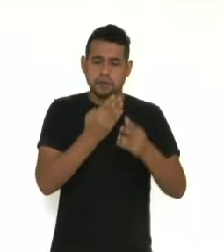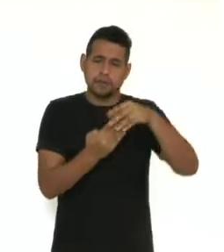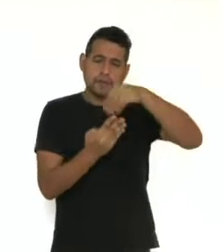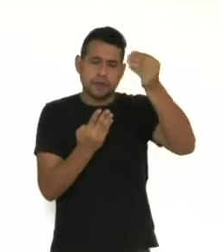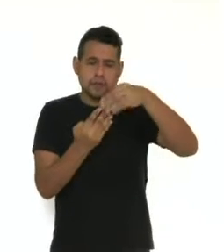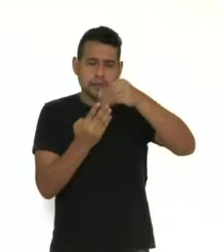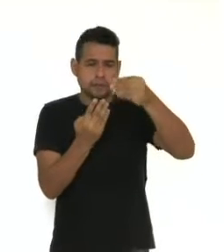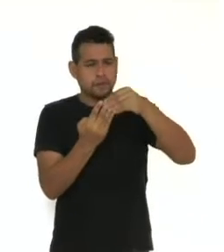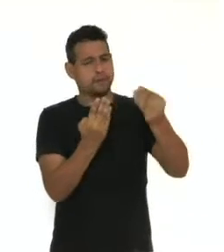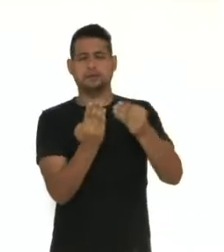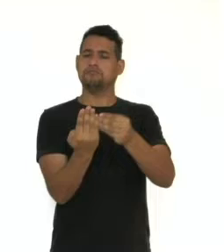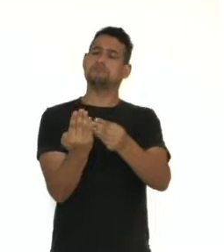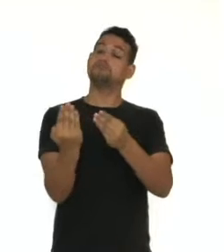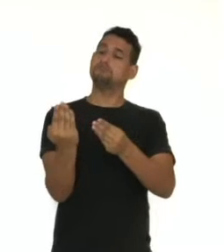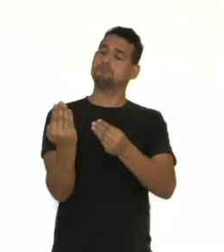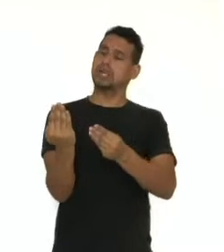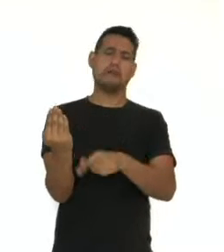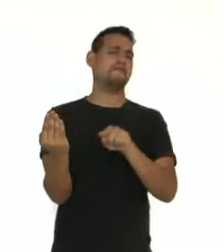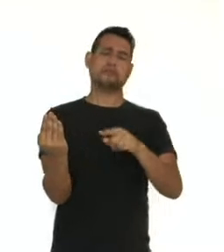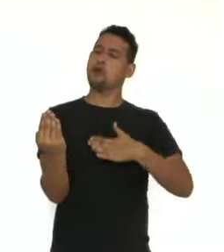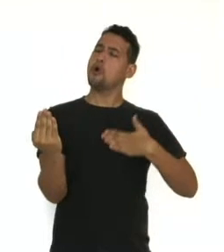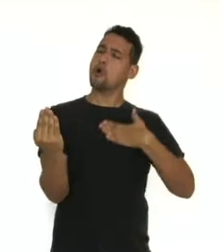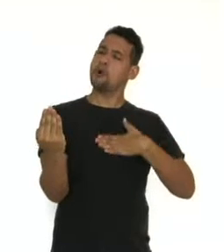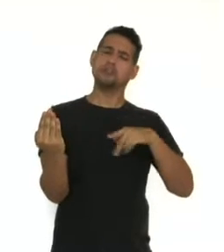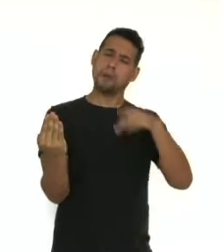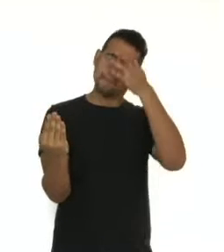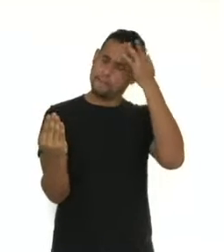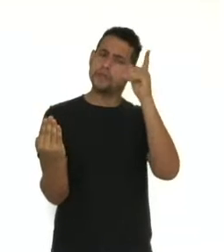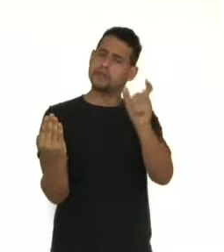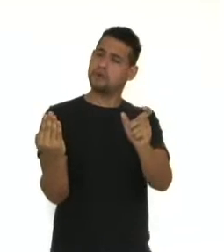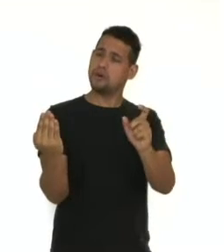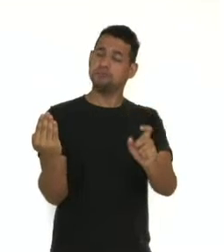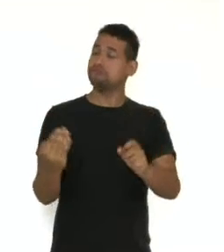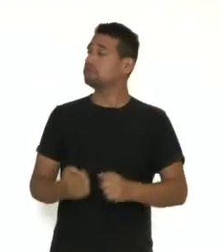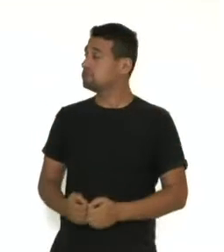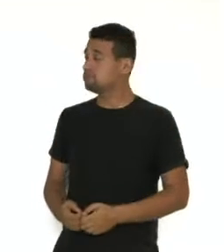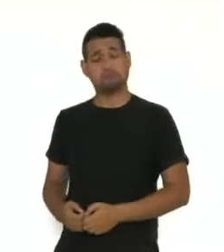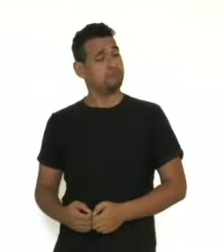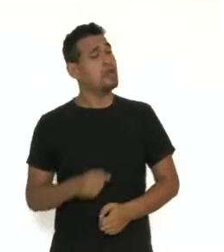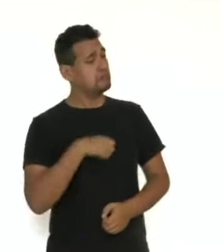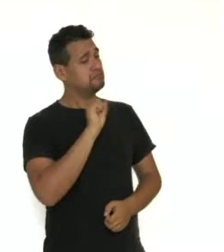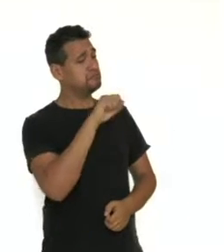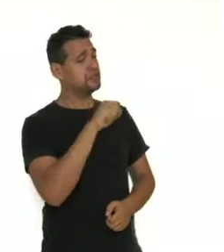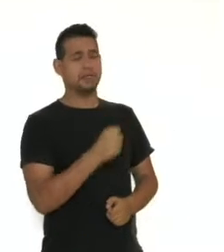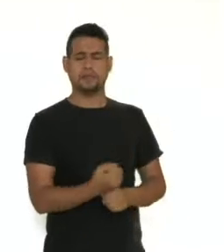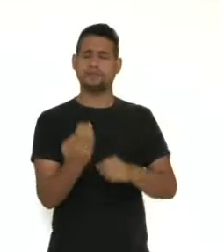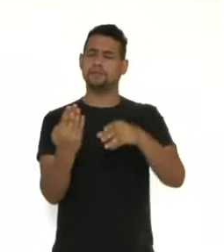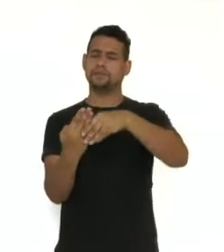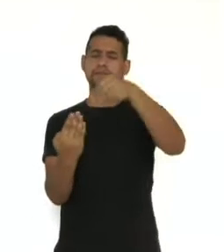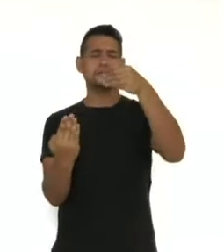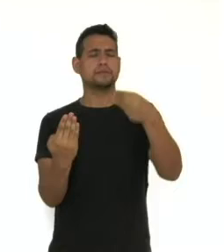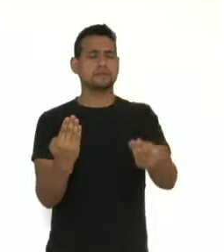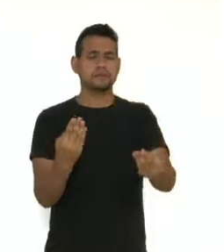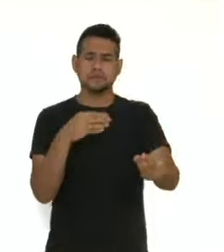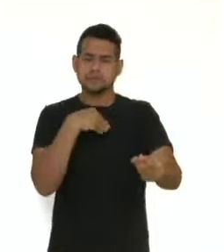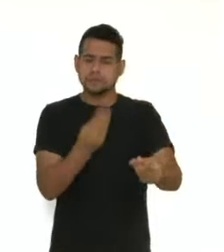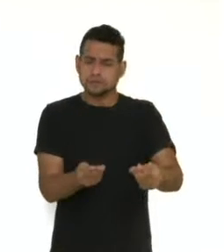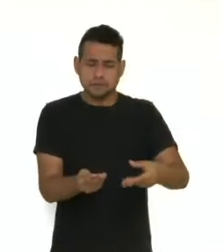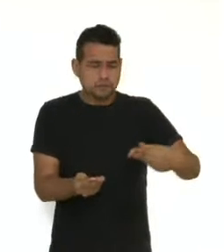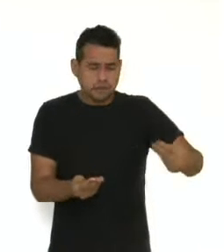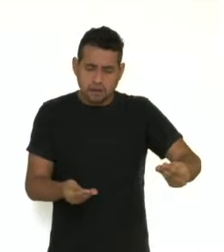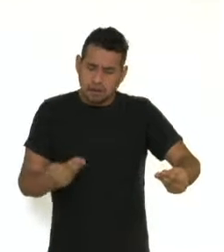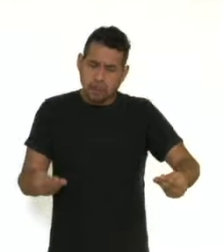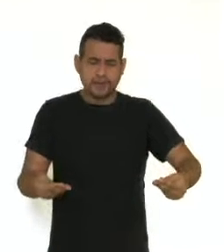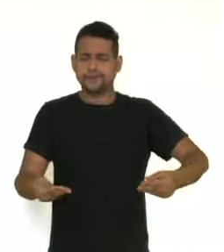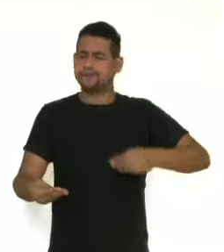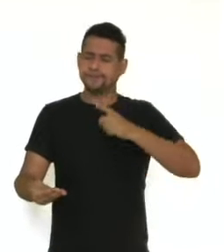senhora gosta de uma pessoa? Confessei que sim. Então ela continuou a botar as cartas, combinou-as e no fim